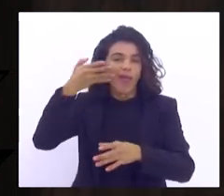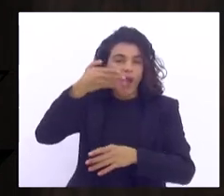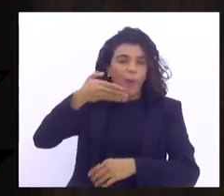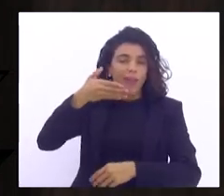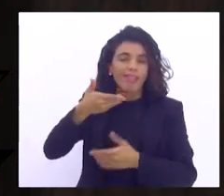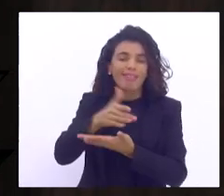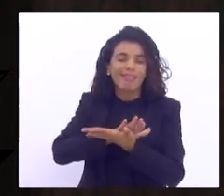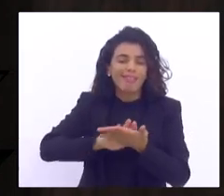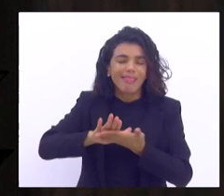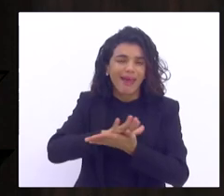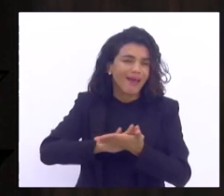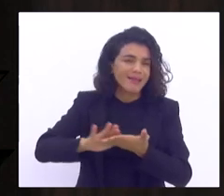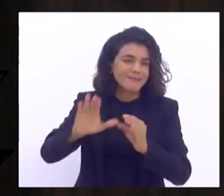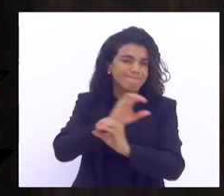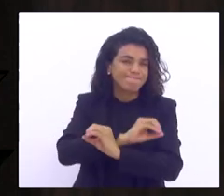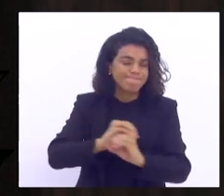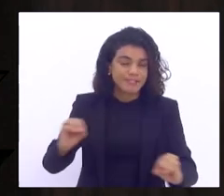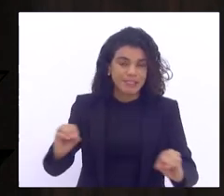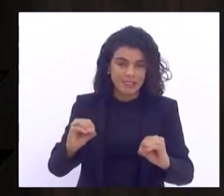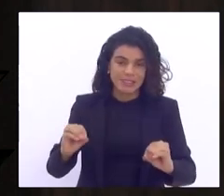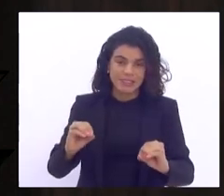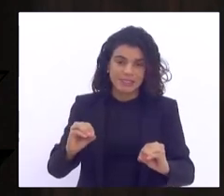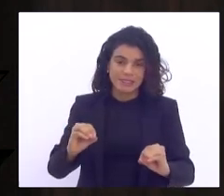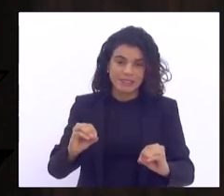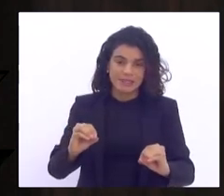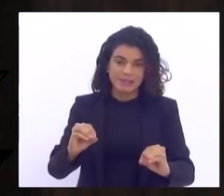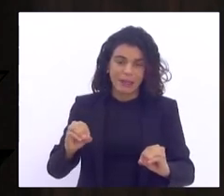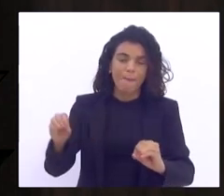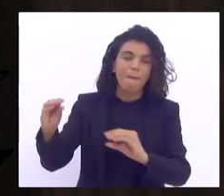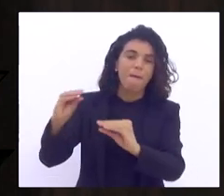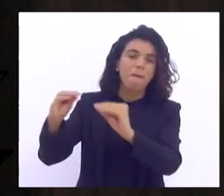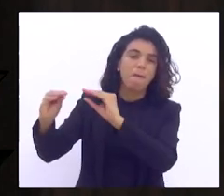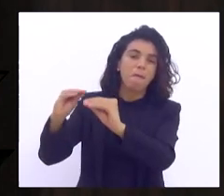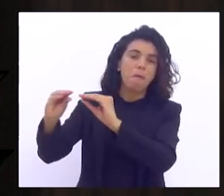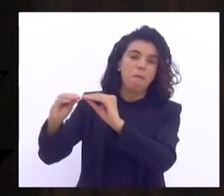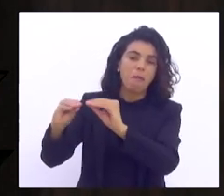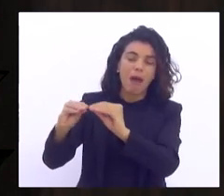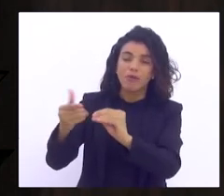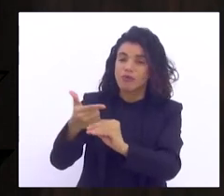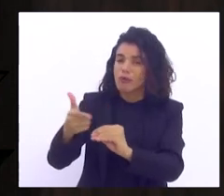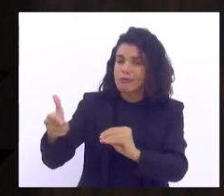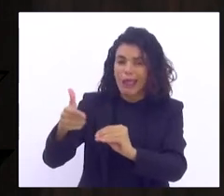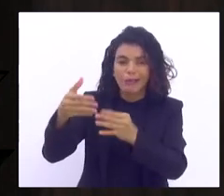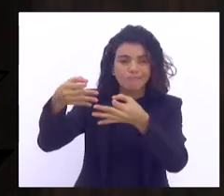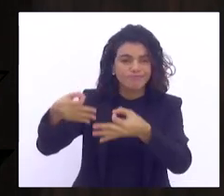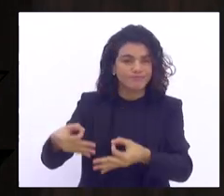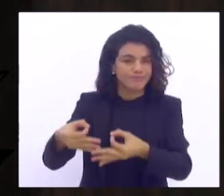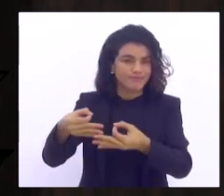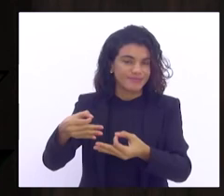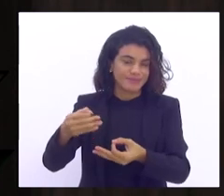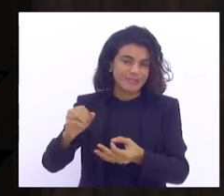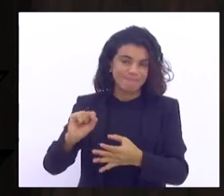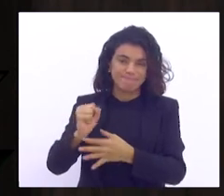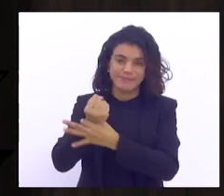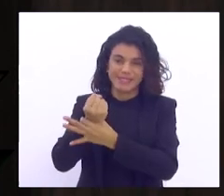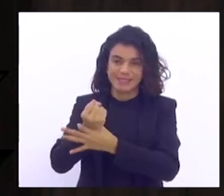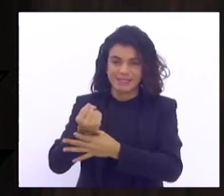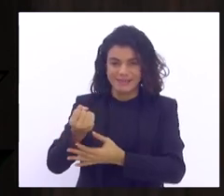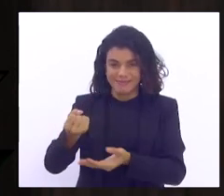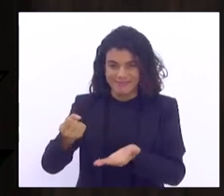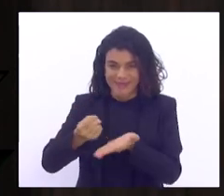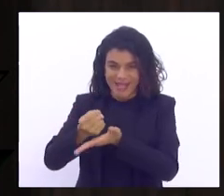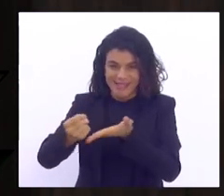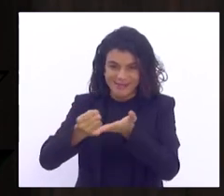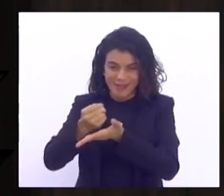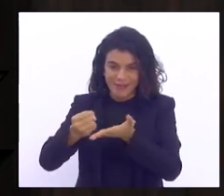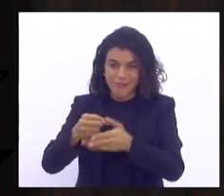nada, nada que eles falam, nada tem um respaldo na realidade objetiva.